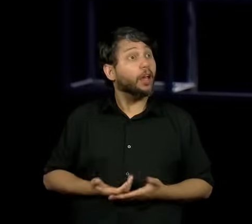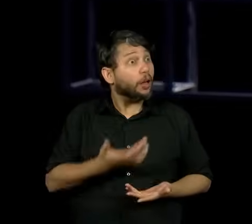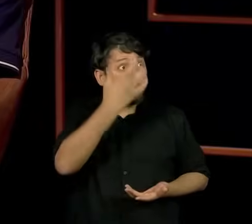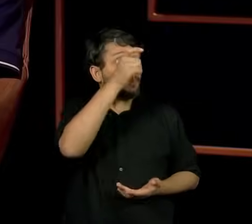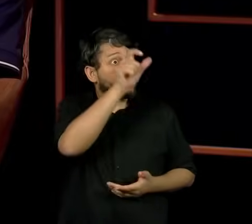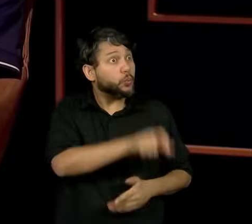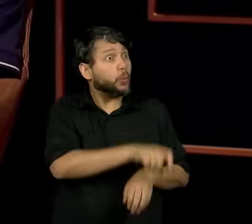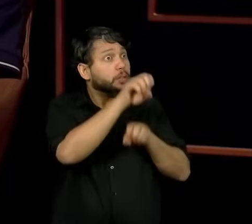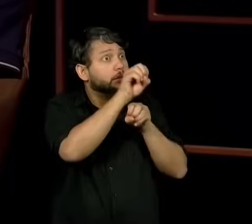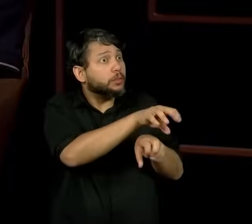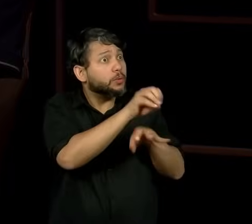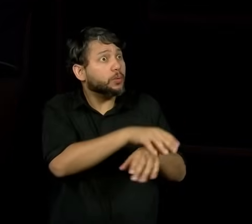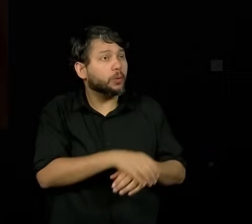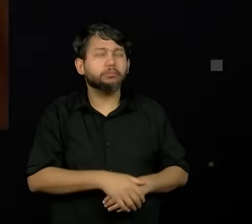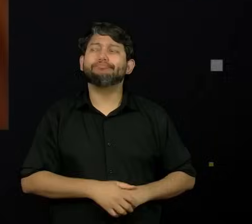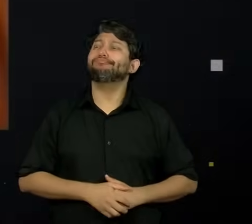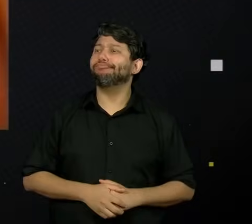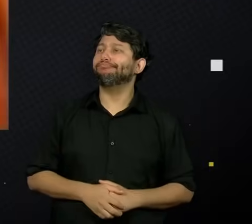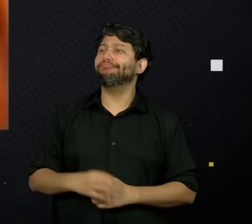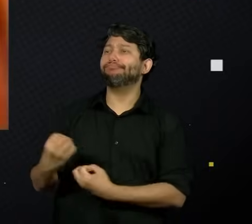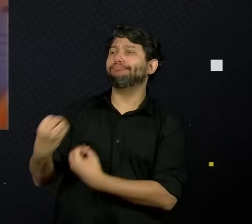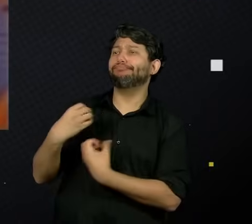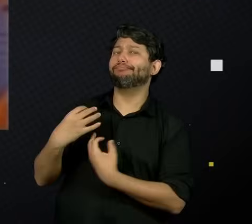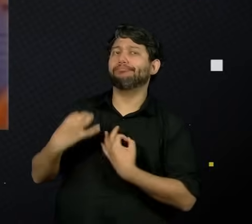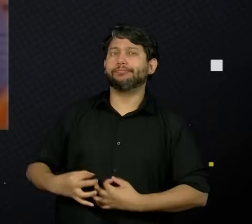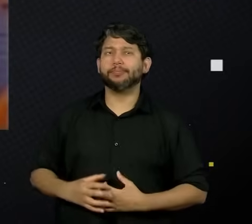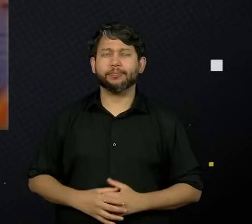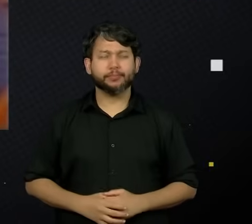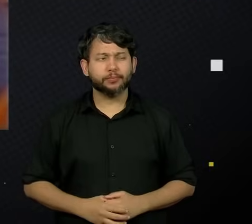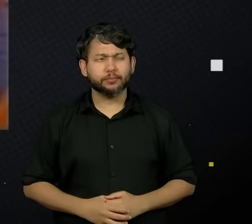né? Mas o maior. Não reconhece, não?